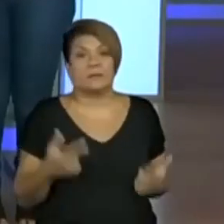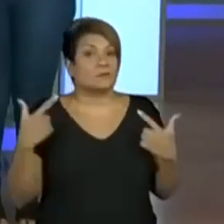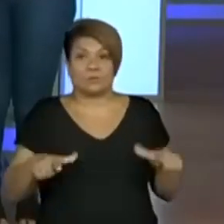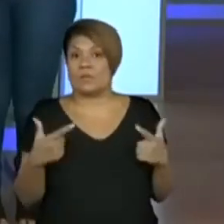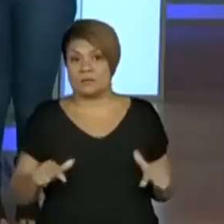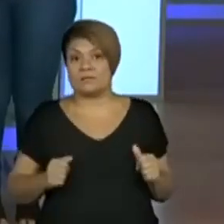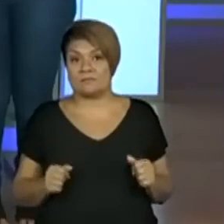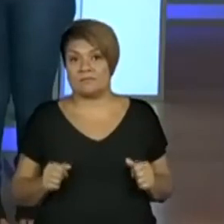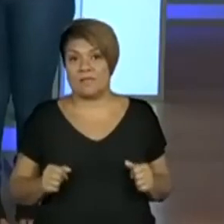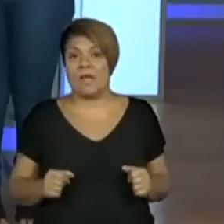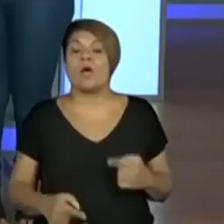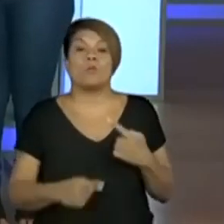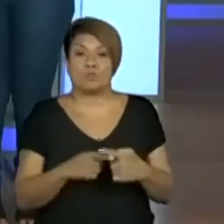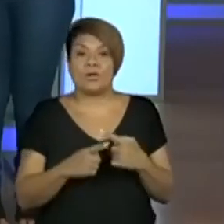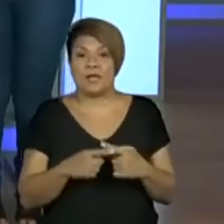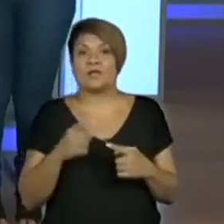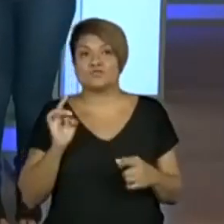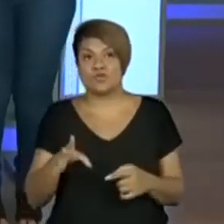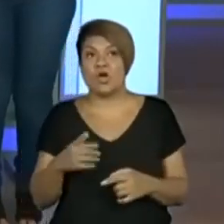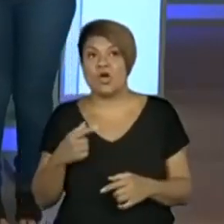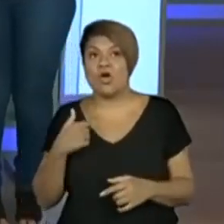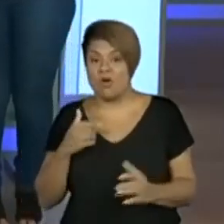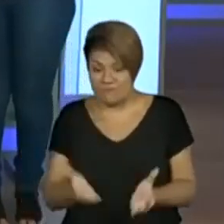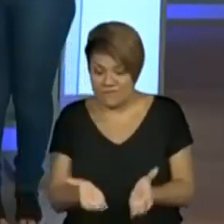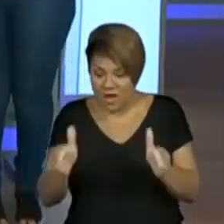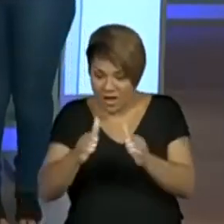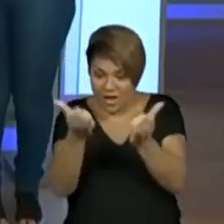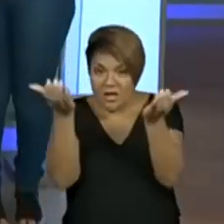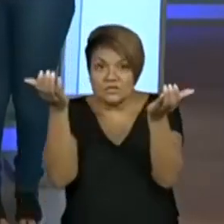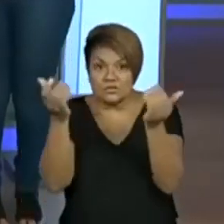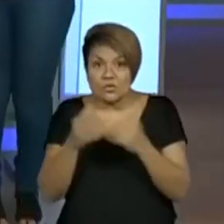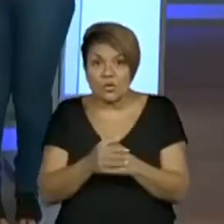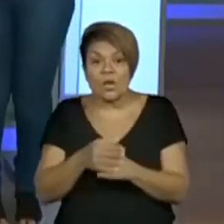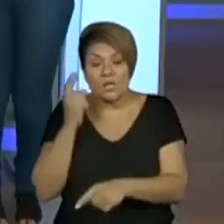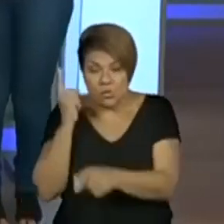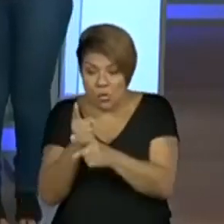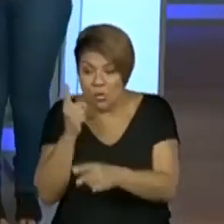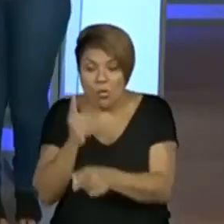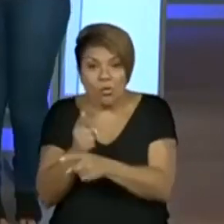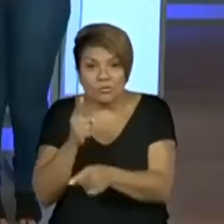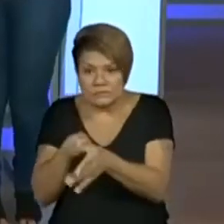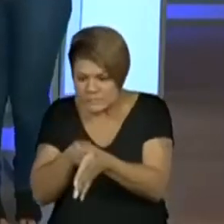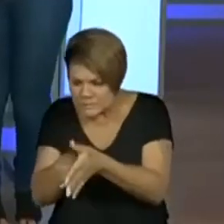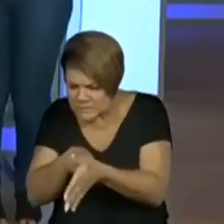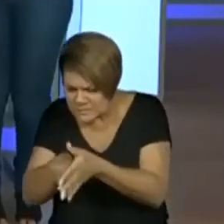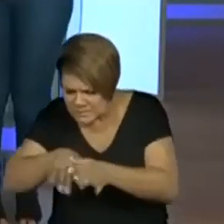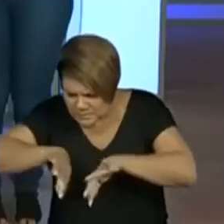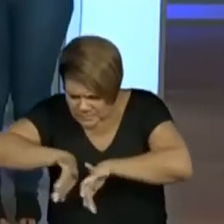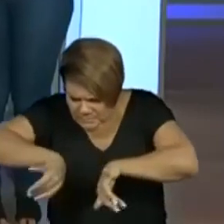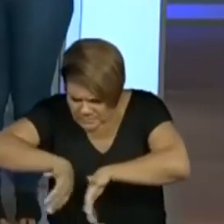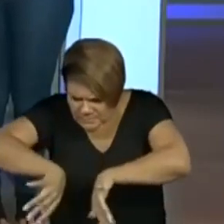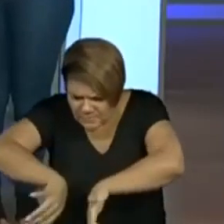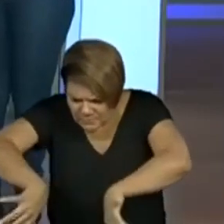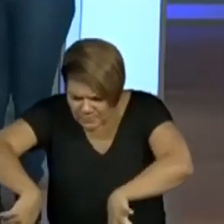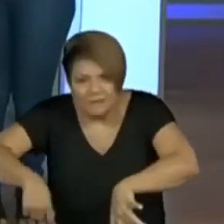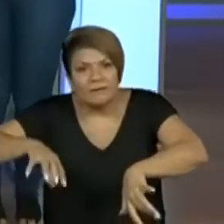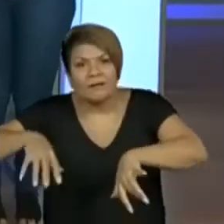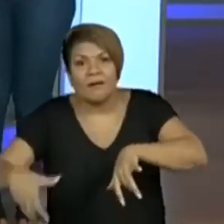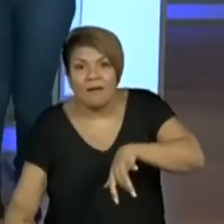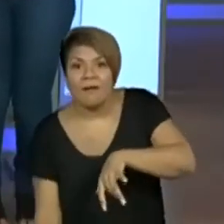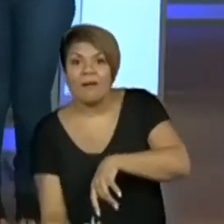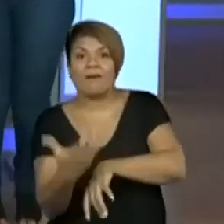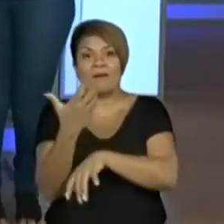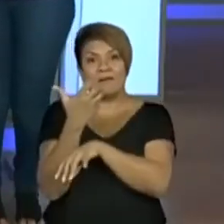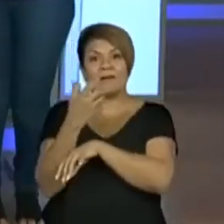não tem o que a gente tem como referência isso vaso são encontrados aí pelos arqueólogo só que assim sabe-se que a ge anos e